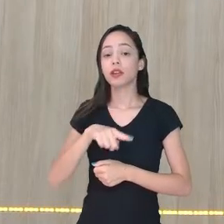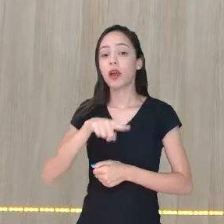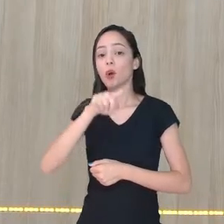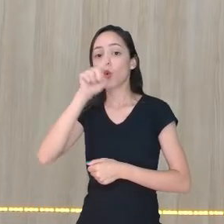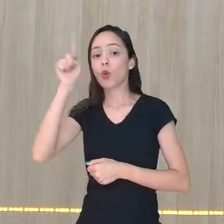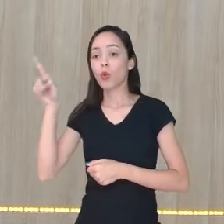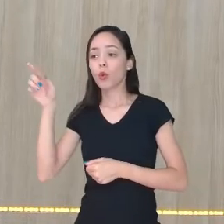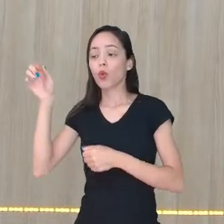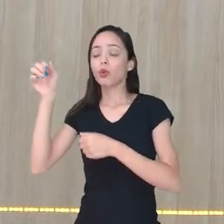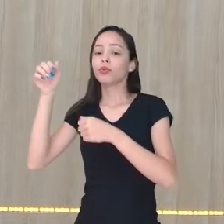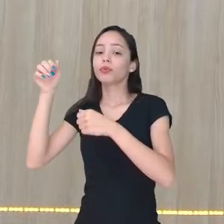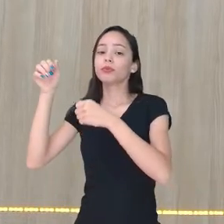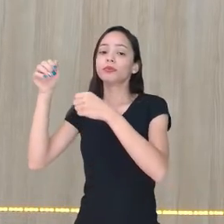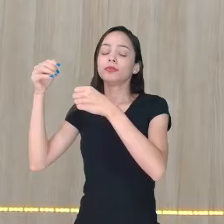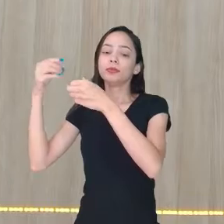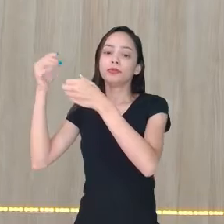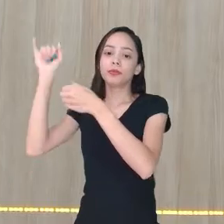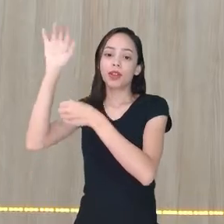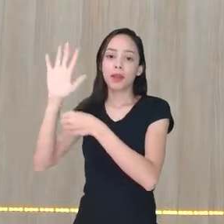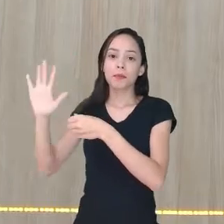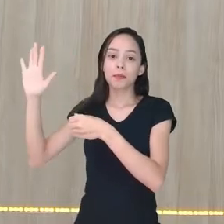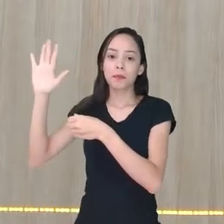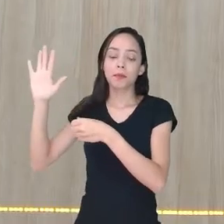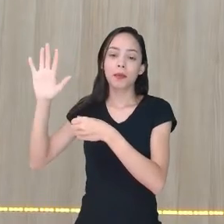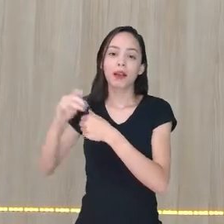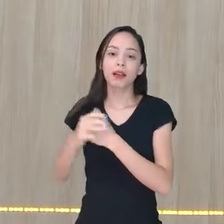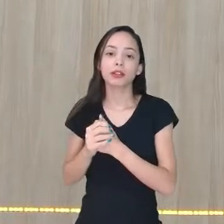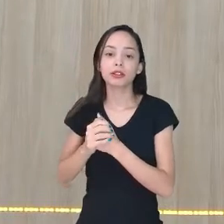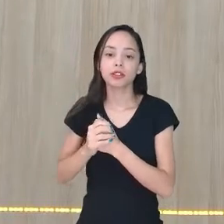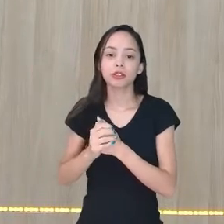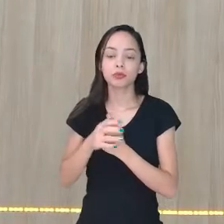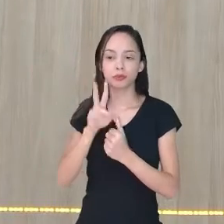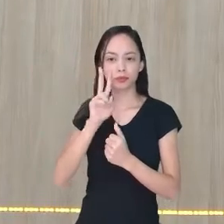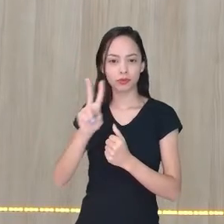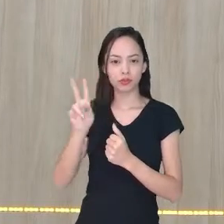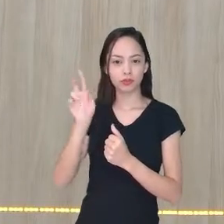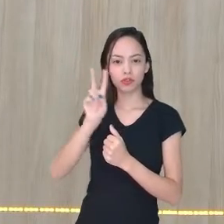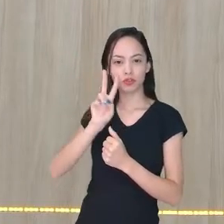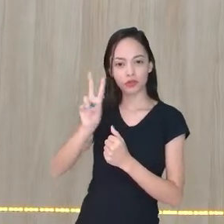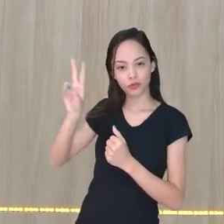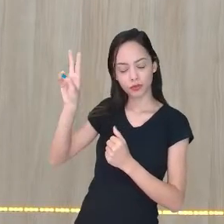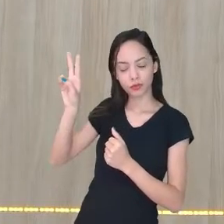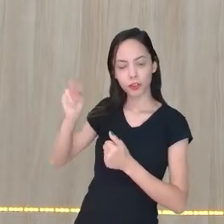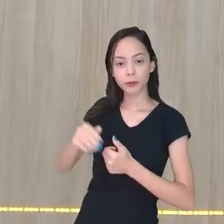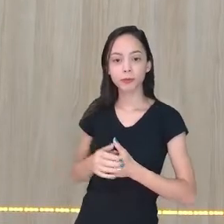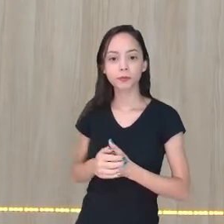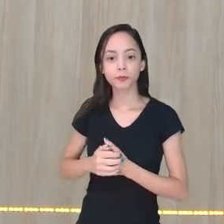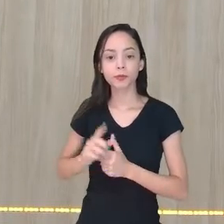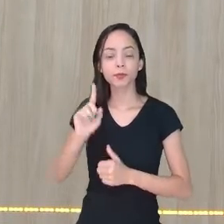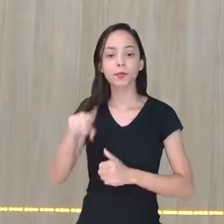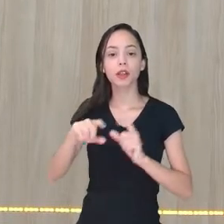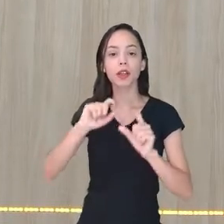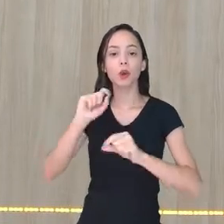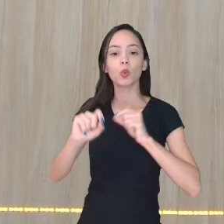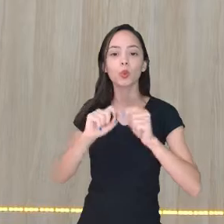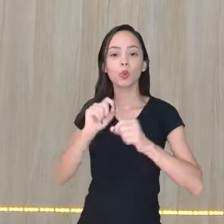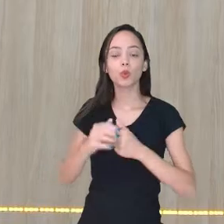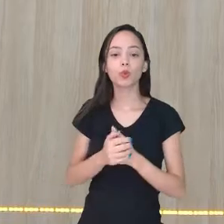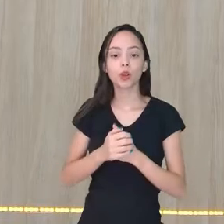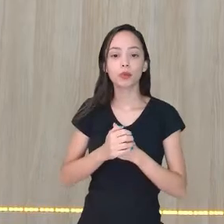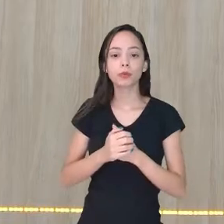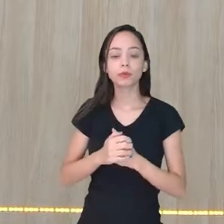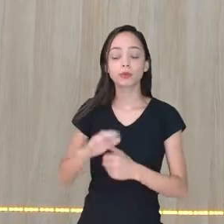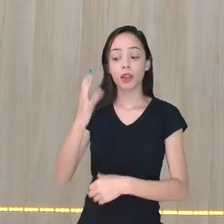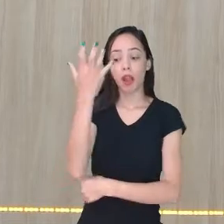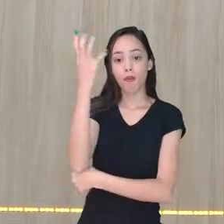mim está à minha direita, né? Para você já estar ao contrário, à esquerda. Está uma parte da floresta amazônica,